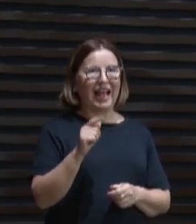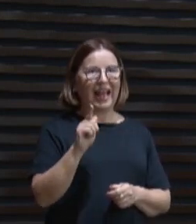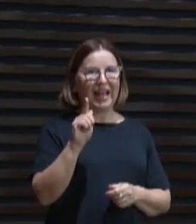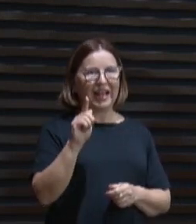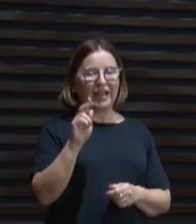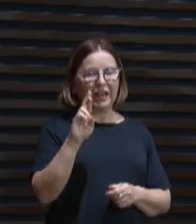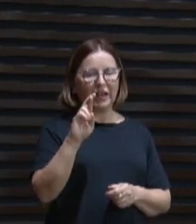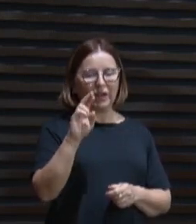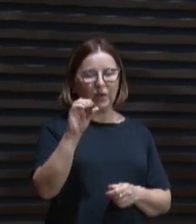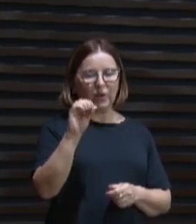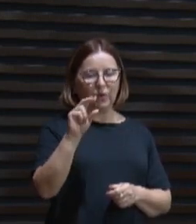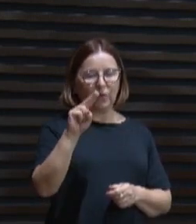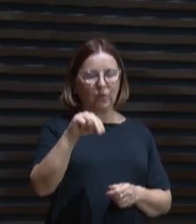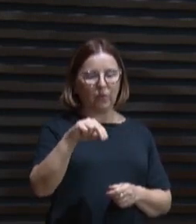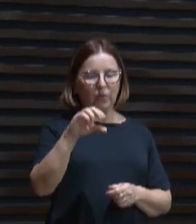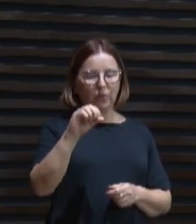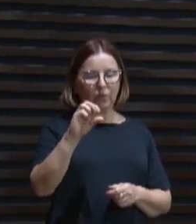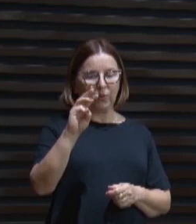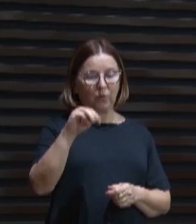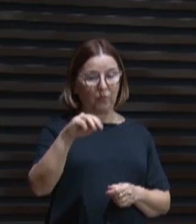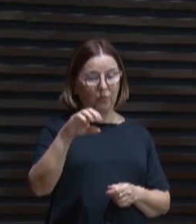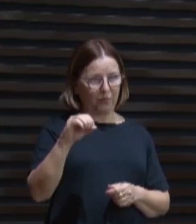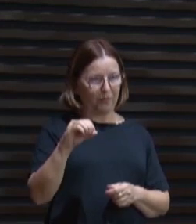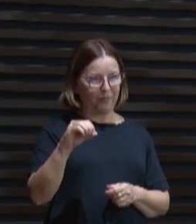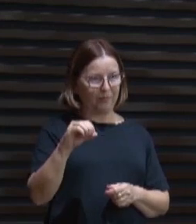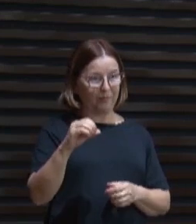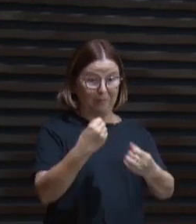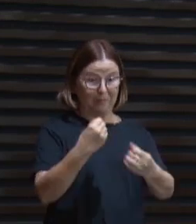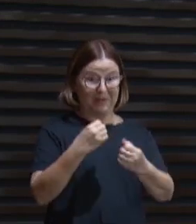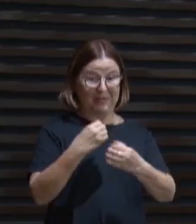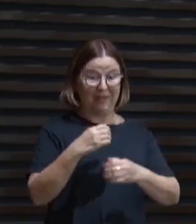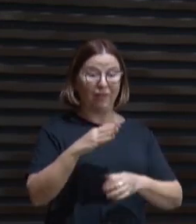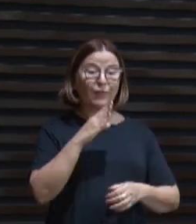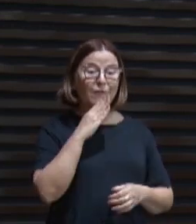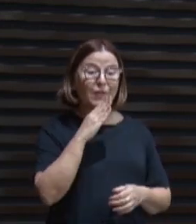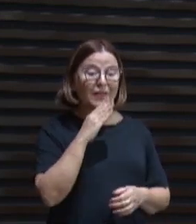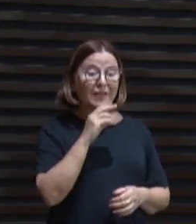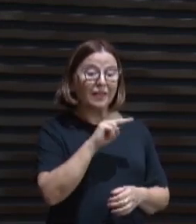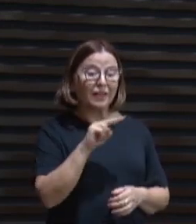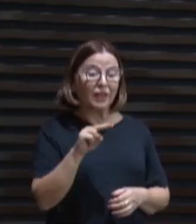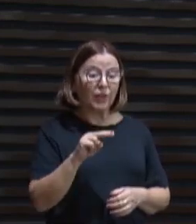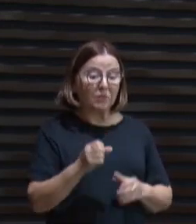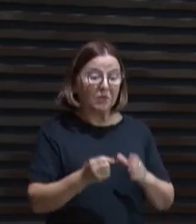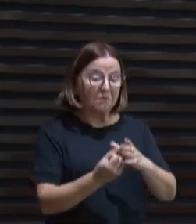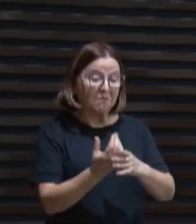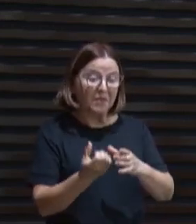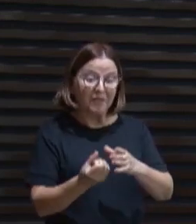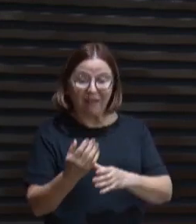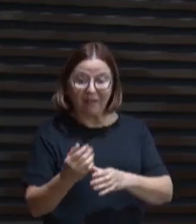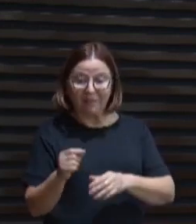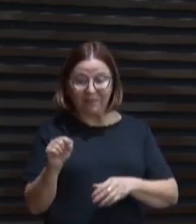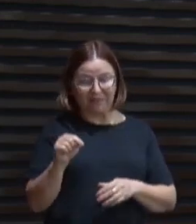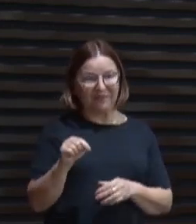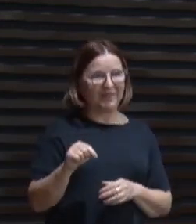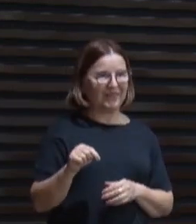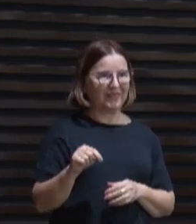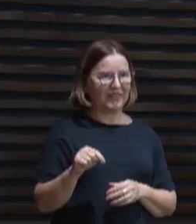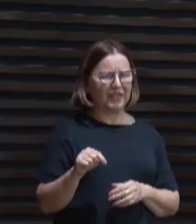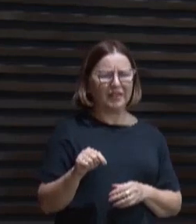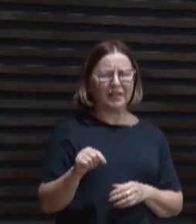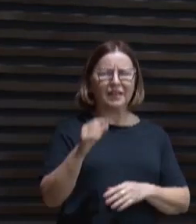a conhecer plantas. Ele dizia assim: Glênio, que árvore